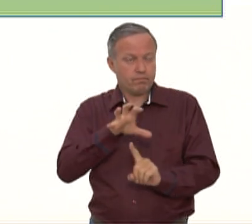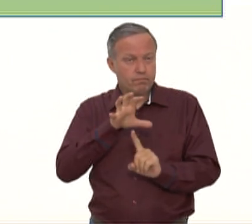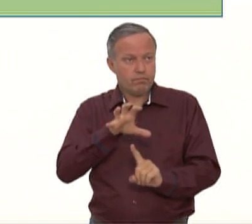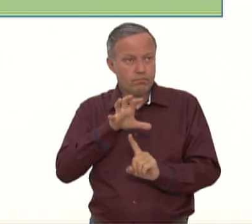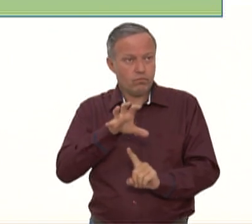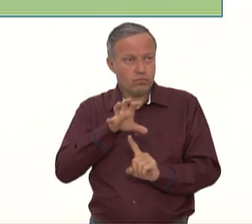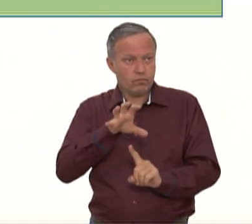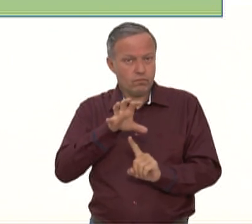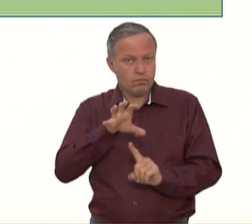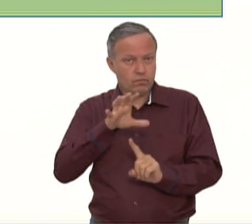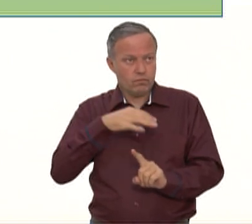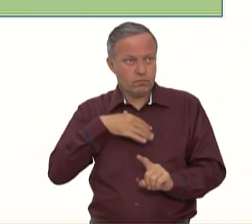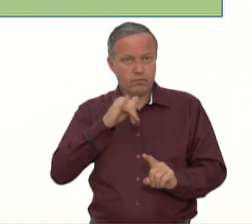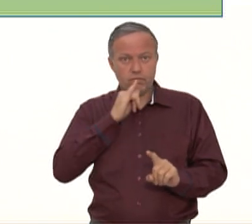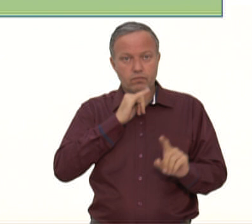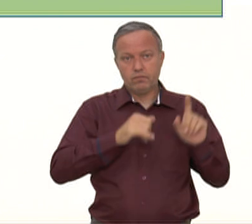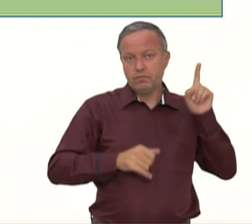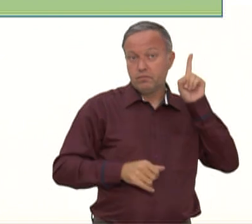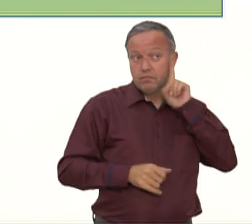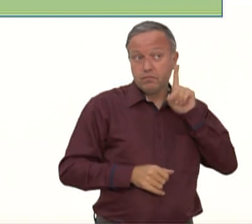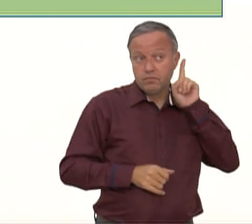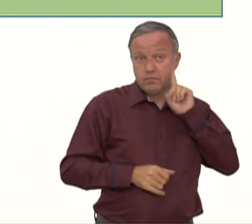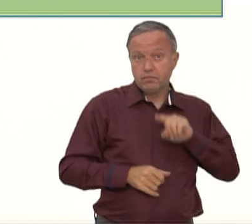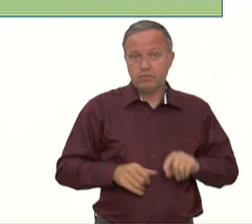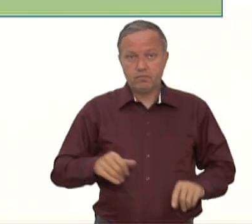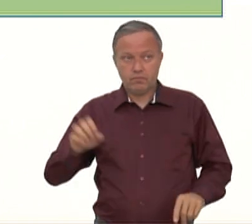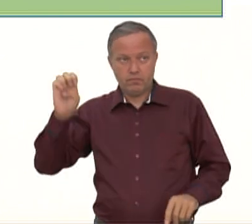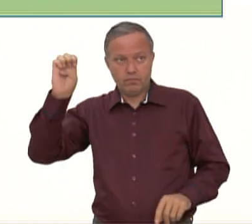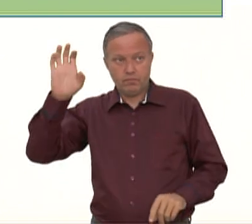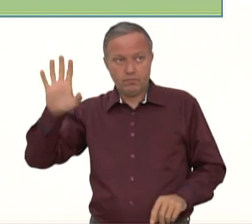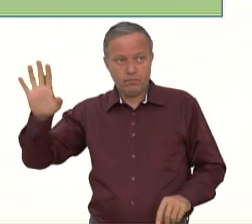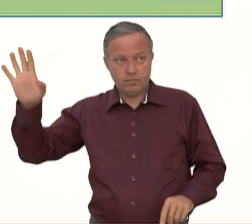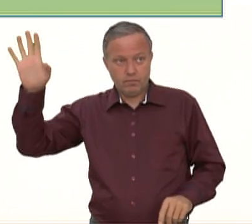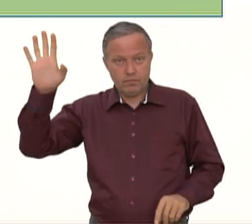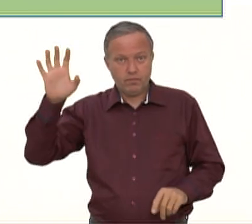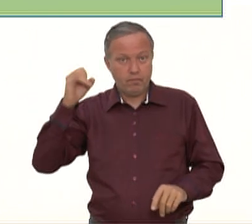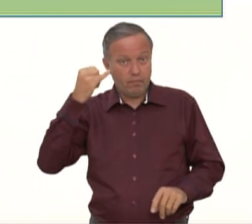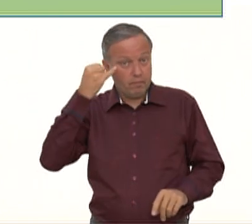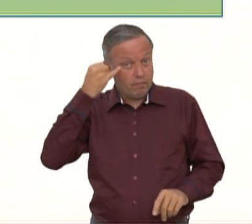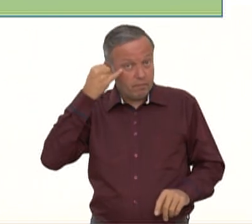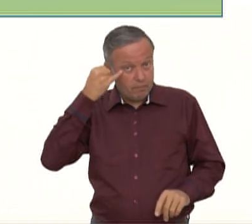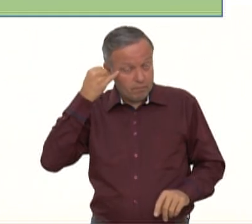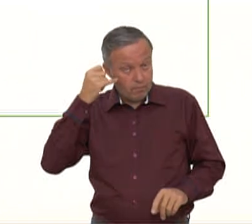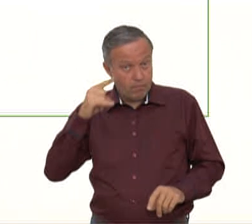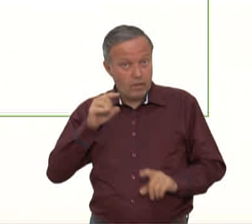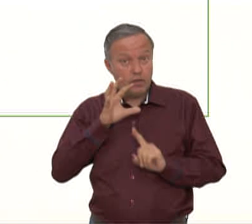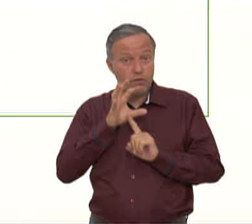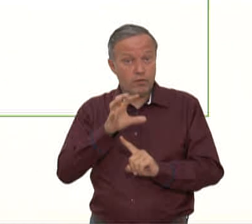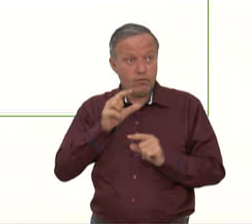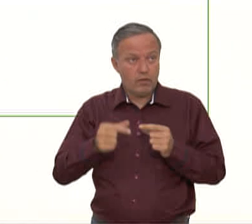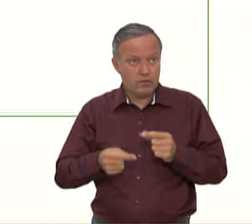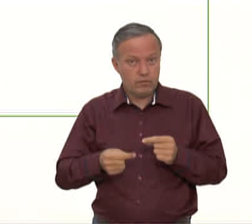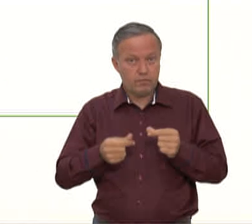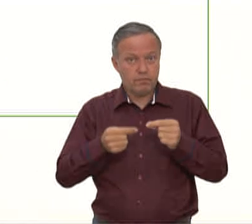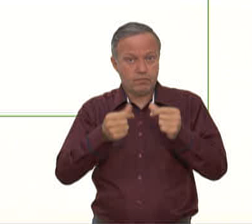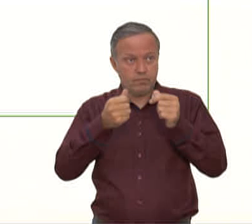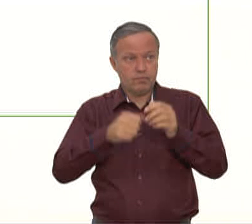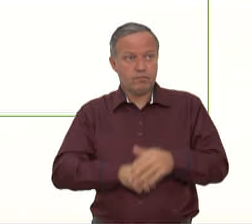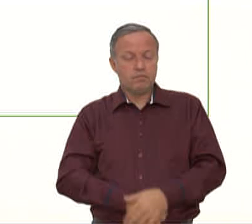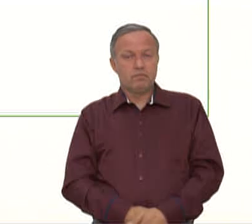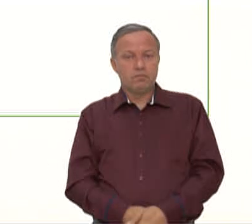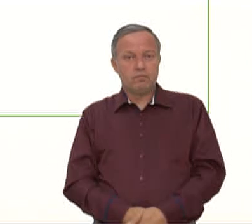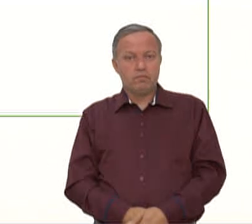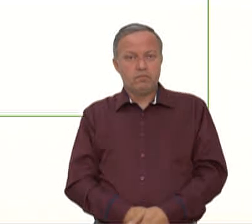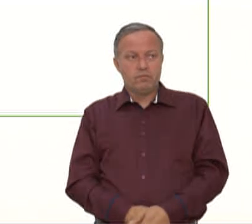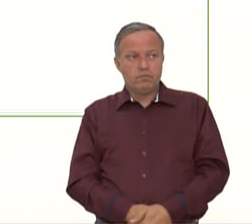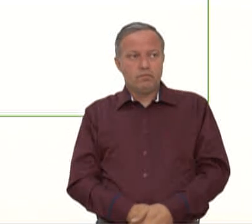questões econômicas, né? Os Estados Unidos, o Japão, a China e a Europa, certo? Então vamos lá. Quiz